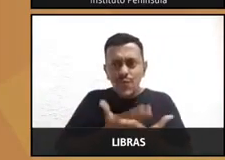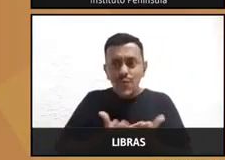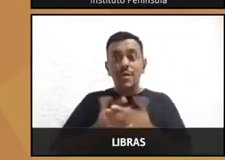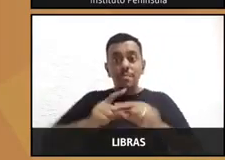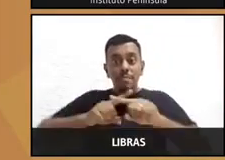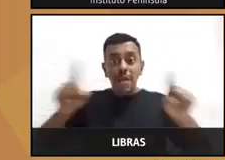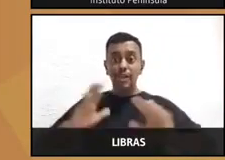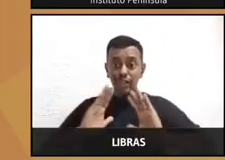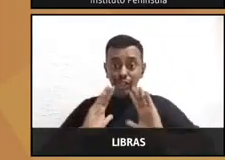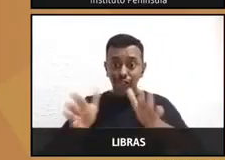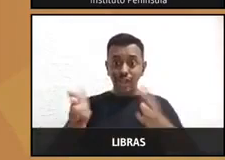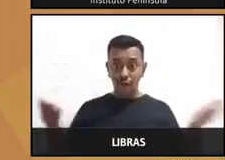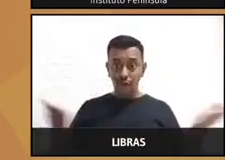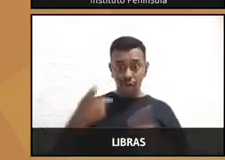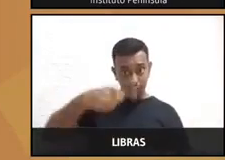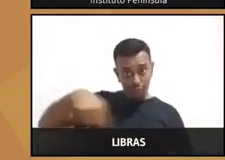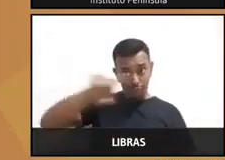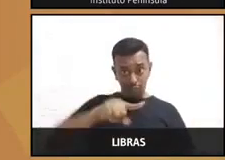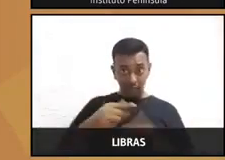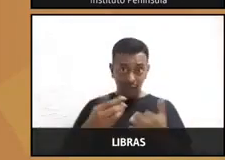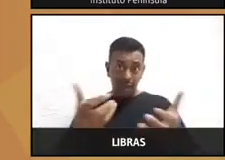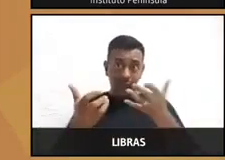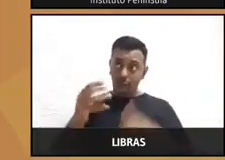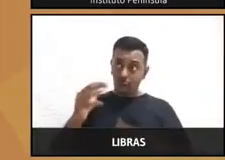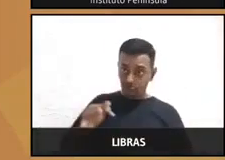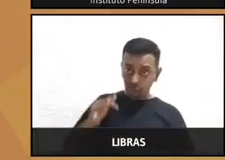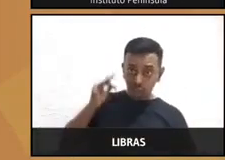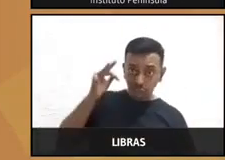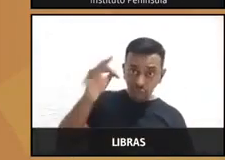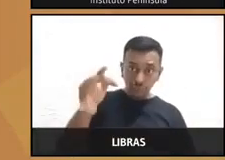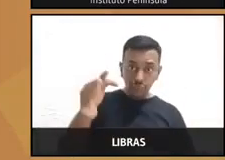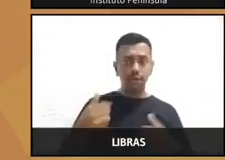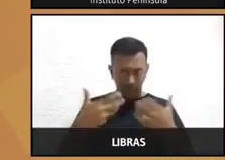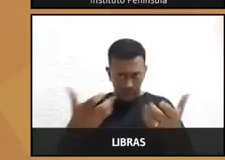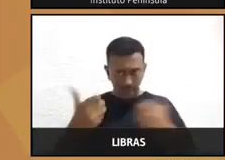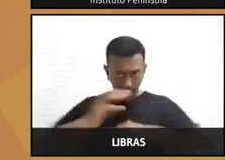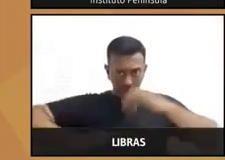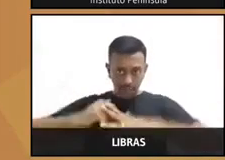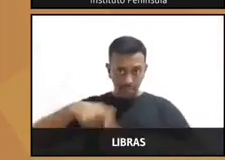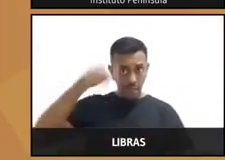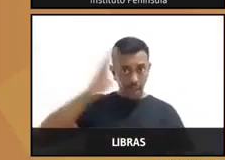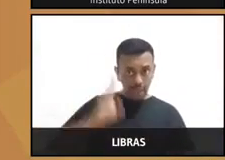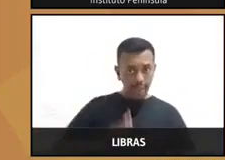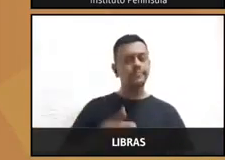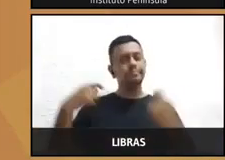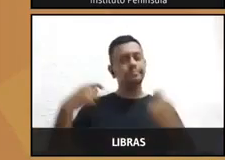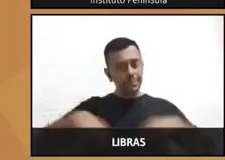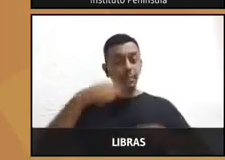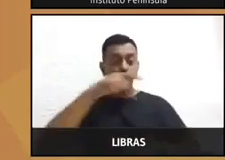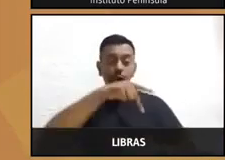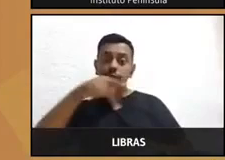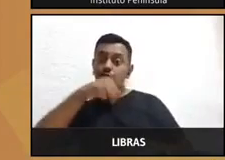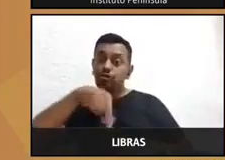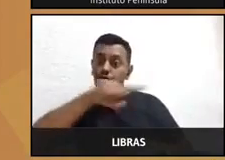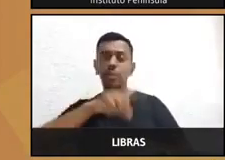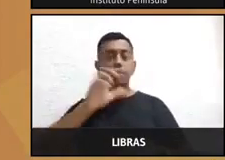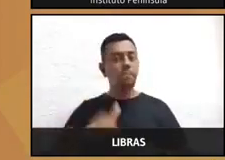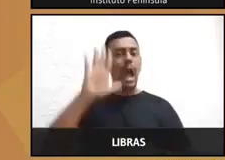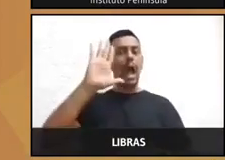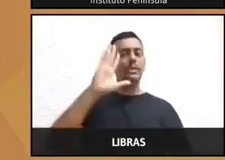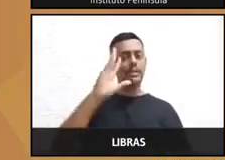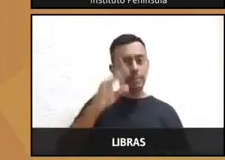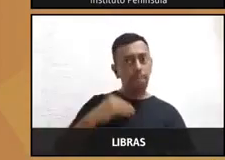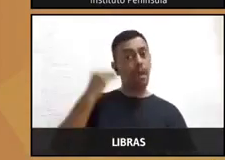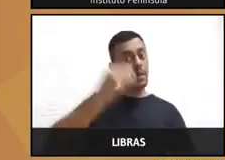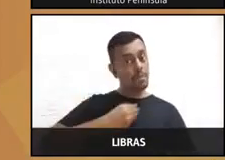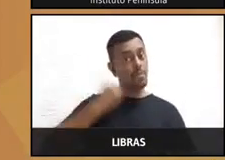seja parte da prática, teremos que dar mais espaço aos professores para experimentarem nesses